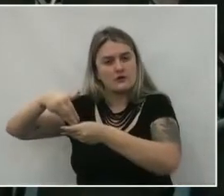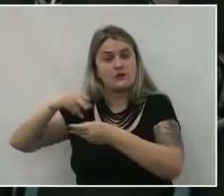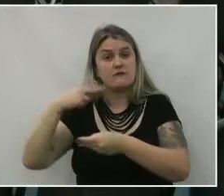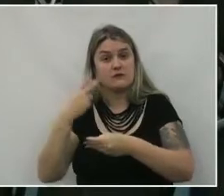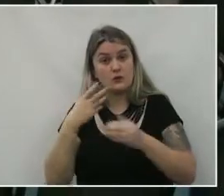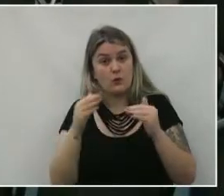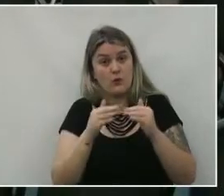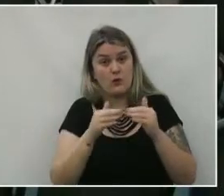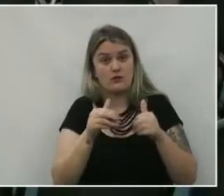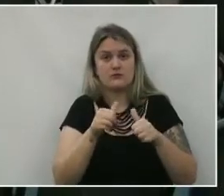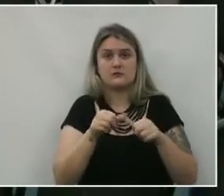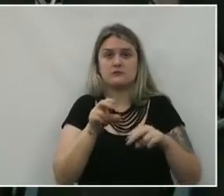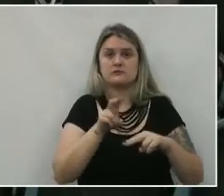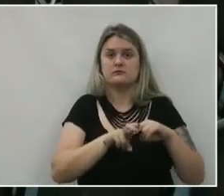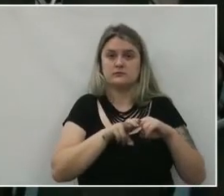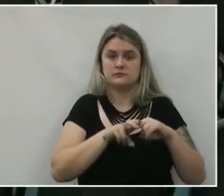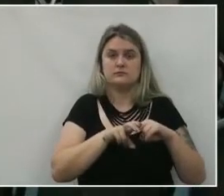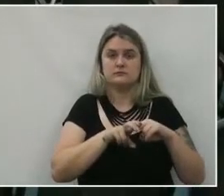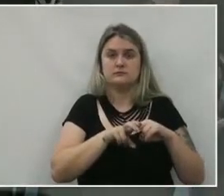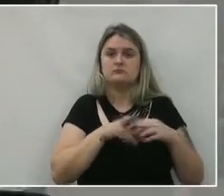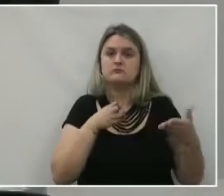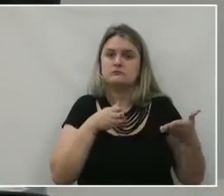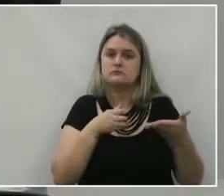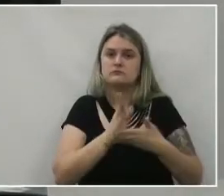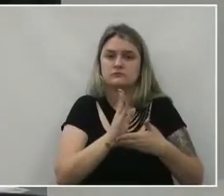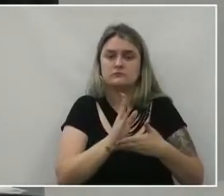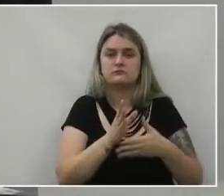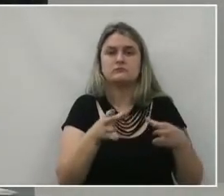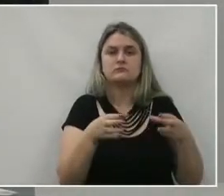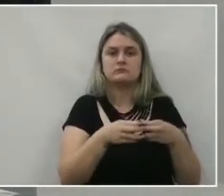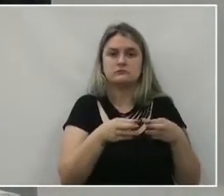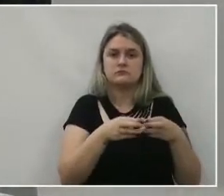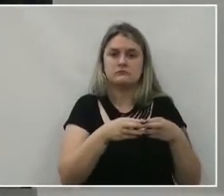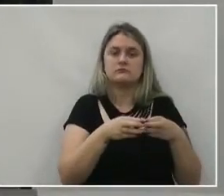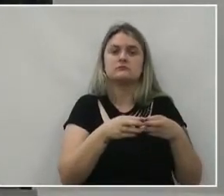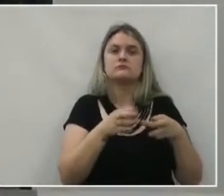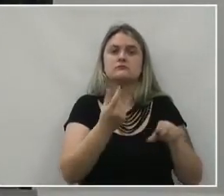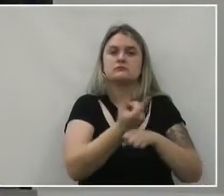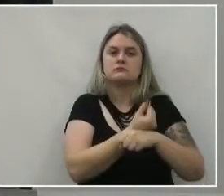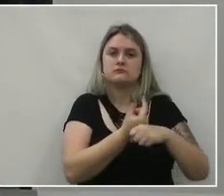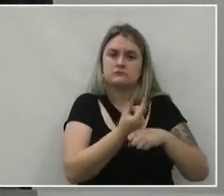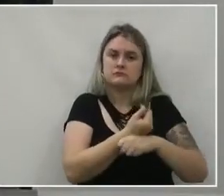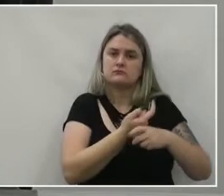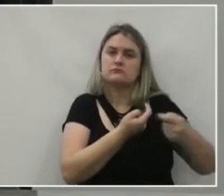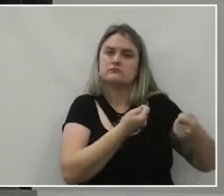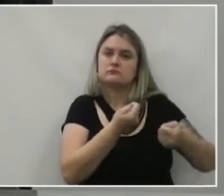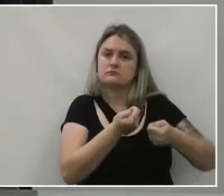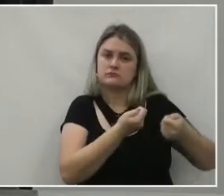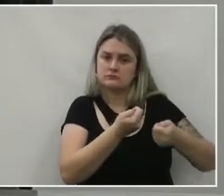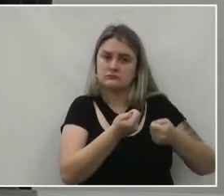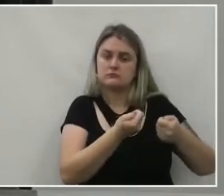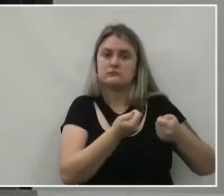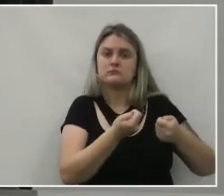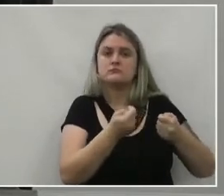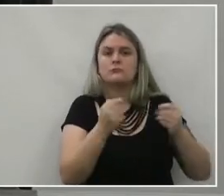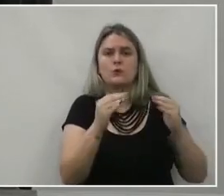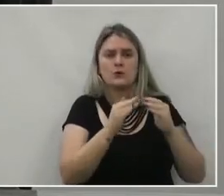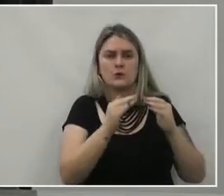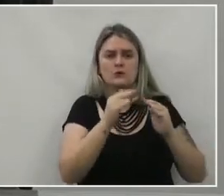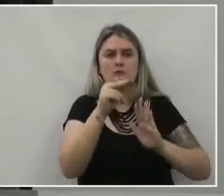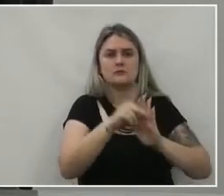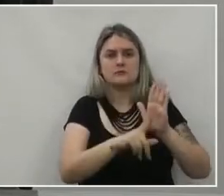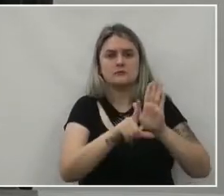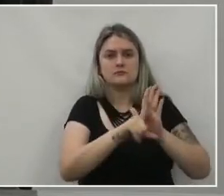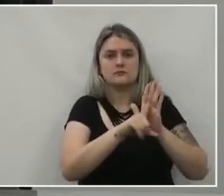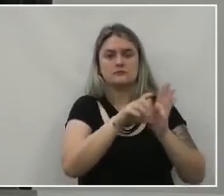que aprovam, permaneçam como estão Aprovado o parecer fundamentado da Comissão de Finanças, Orçamento e Patrimônio Favorável ao